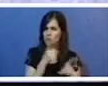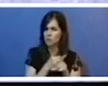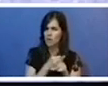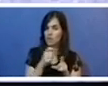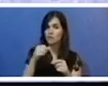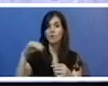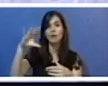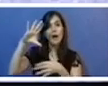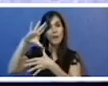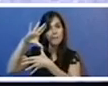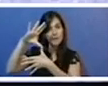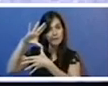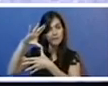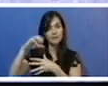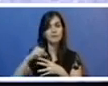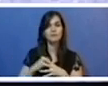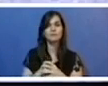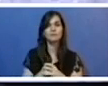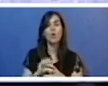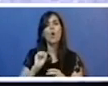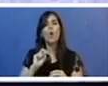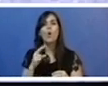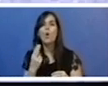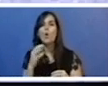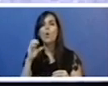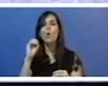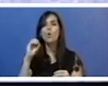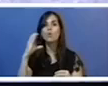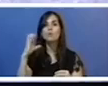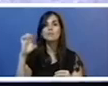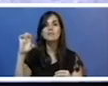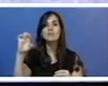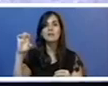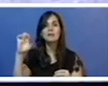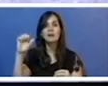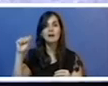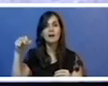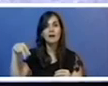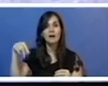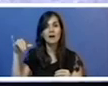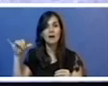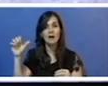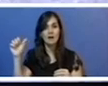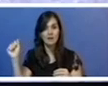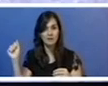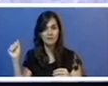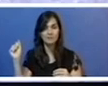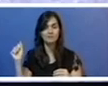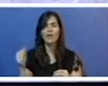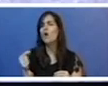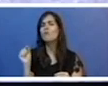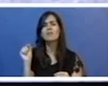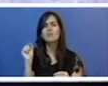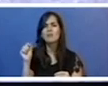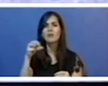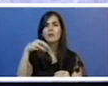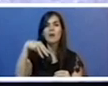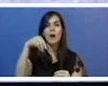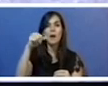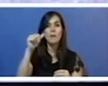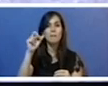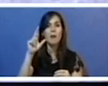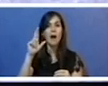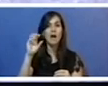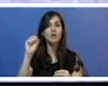mais 2 que podem ser encontrados na Oceania. Marsupial, esse nome se refere à presença do marsúpio. O marsúpio é